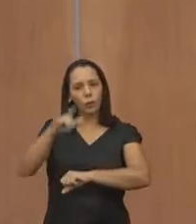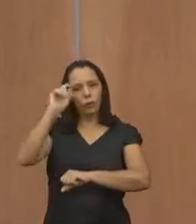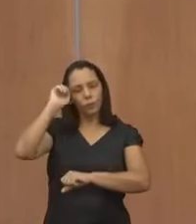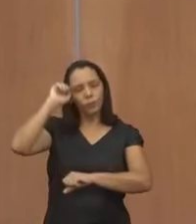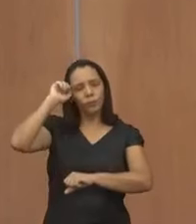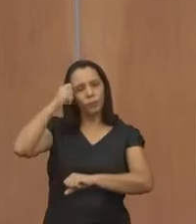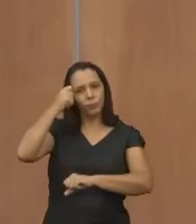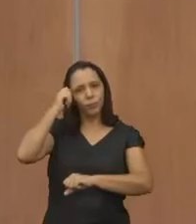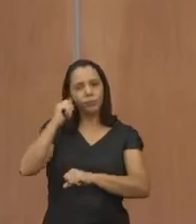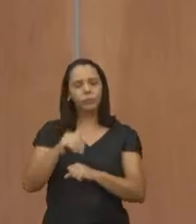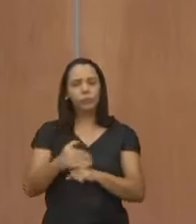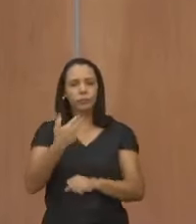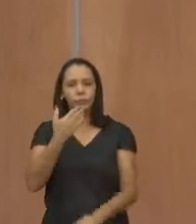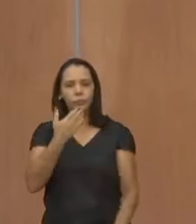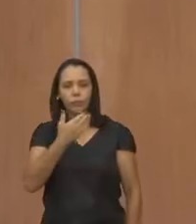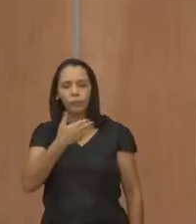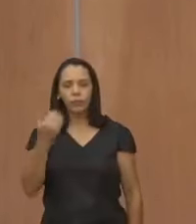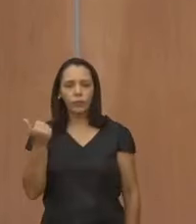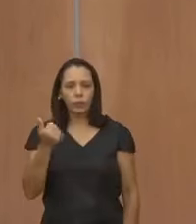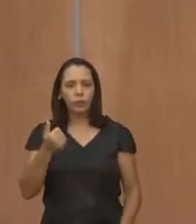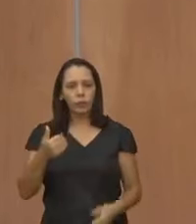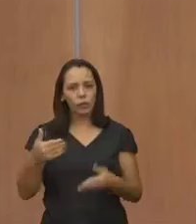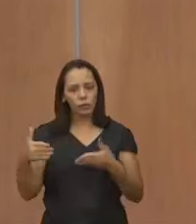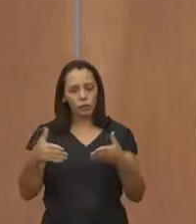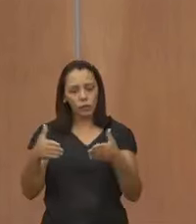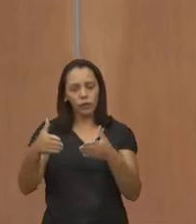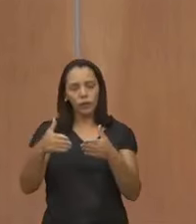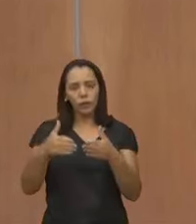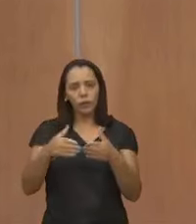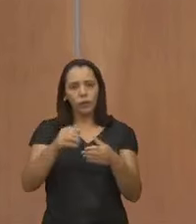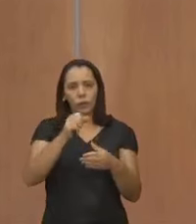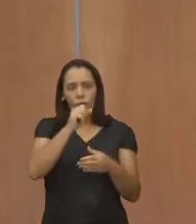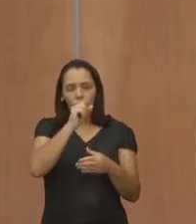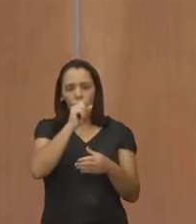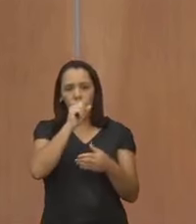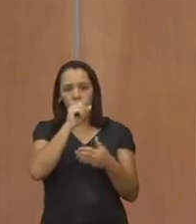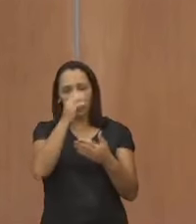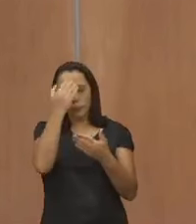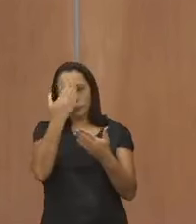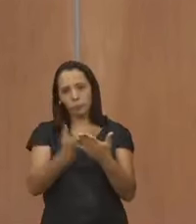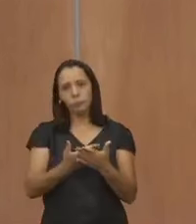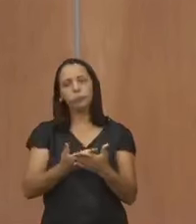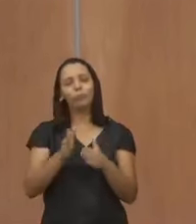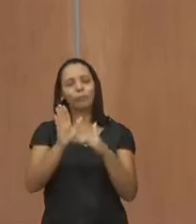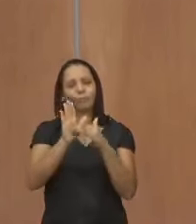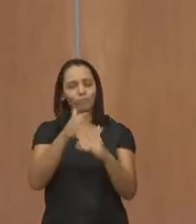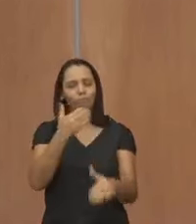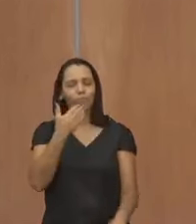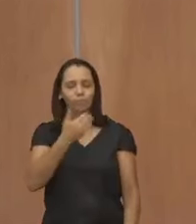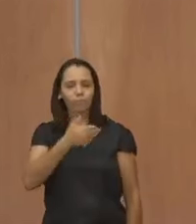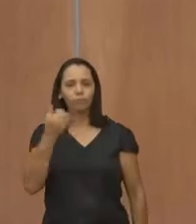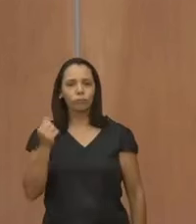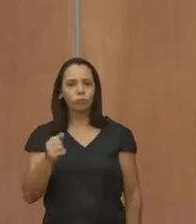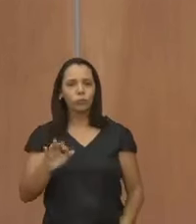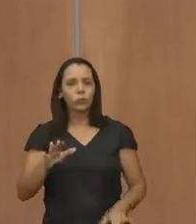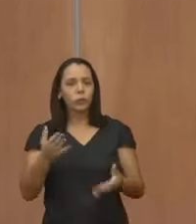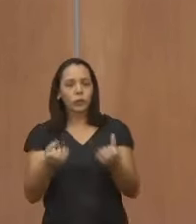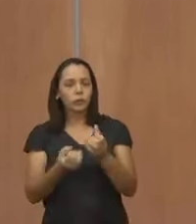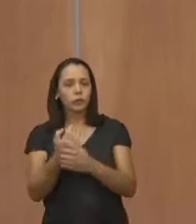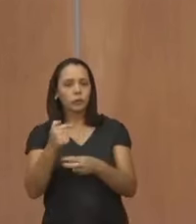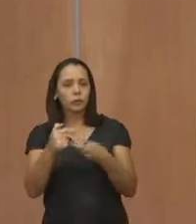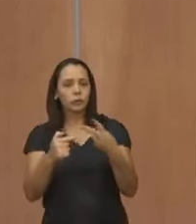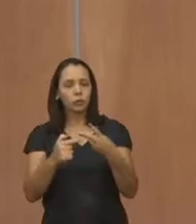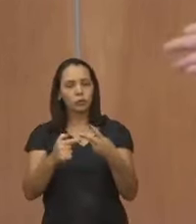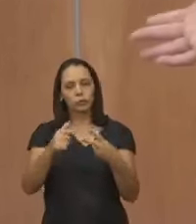seria melhorar a estrada, passar a máquina. A gente acredita que vai melhorar e muito para vocês com essas 2 criações. E na